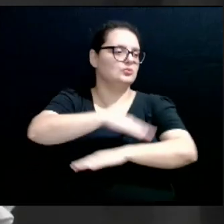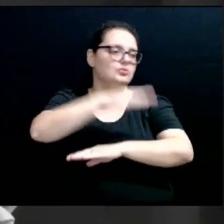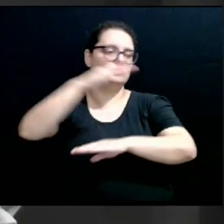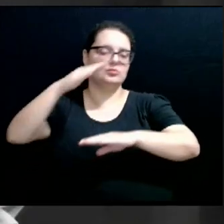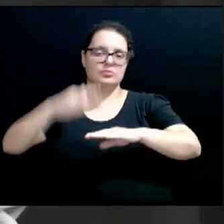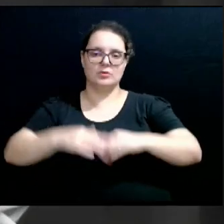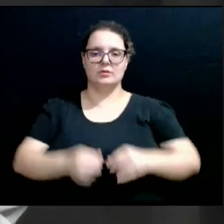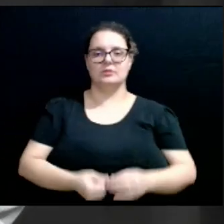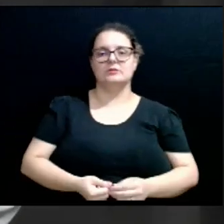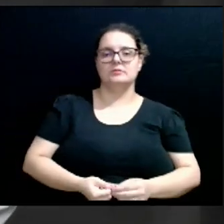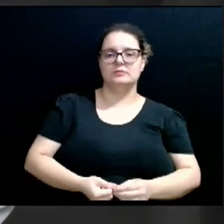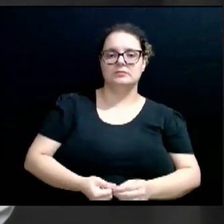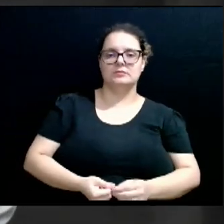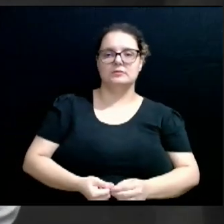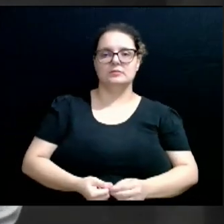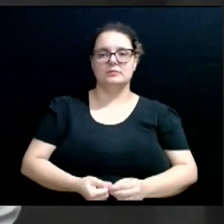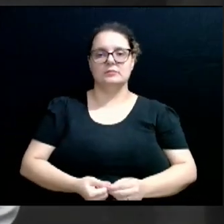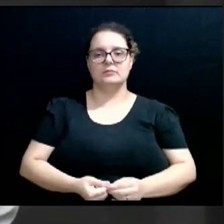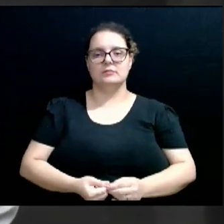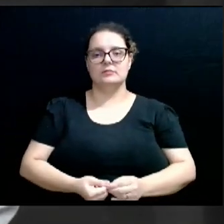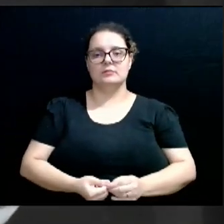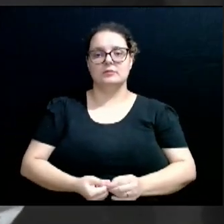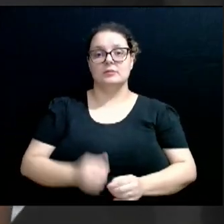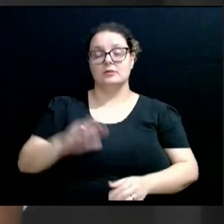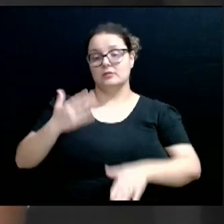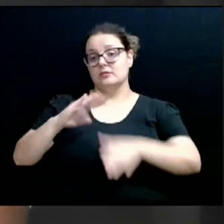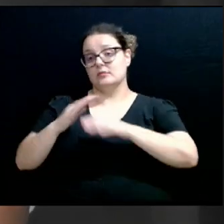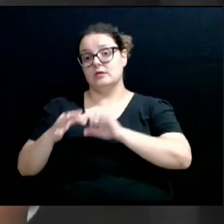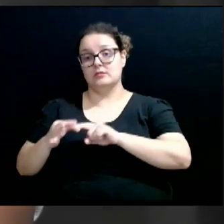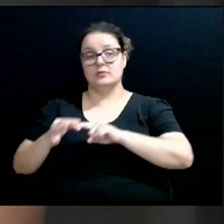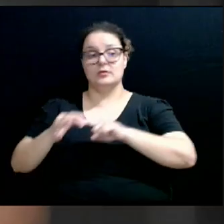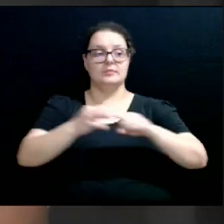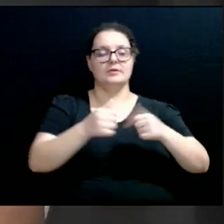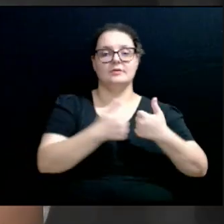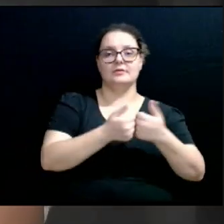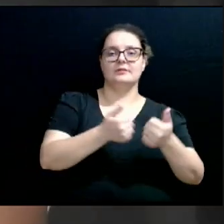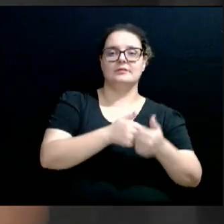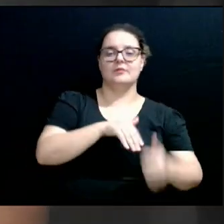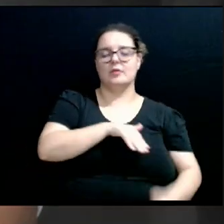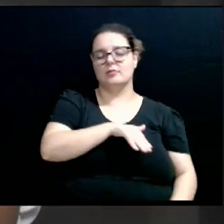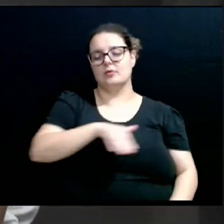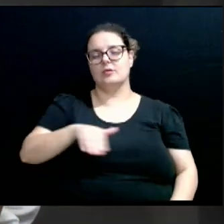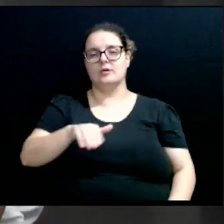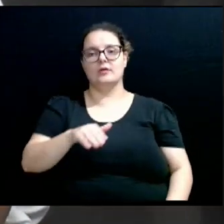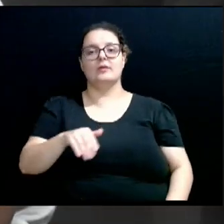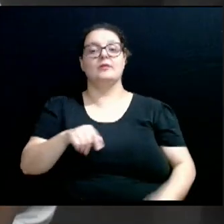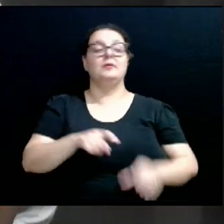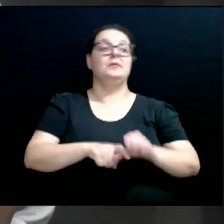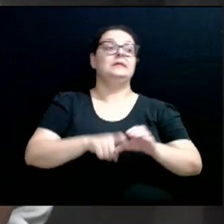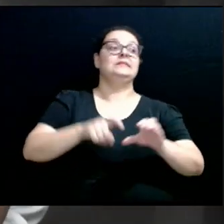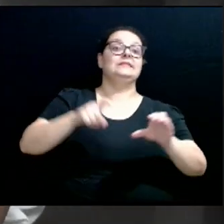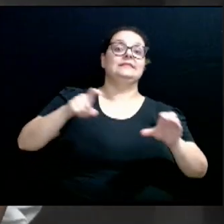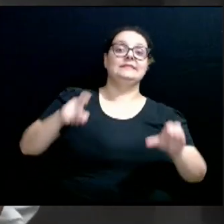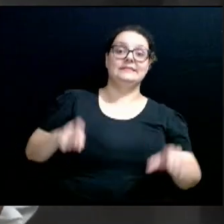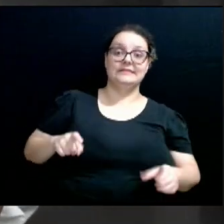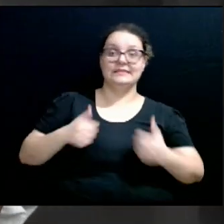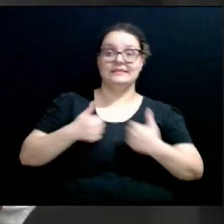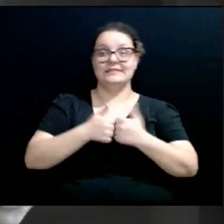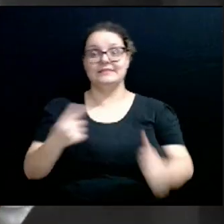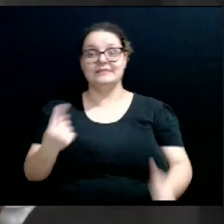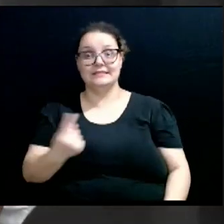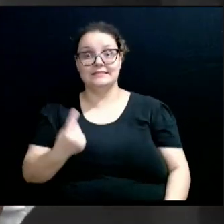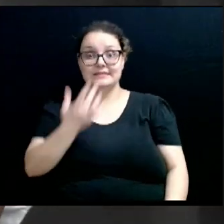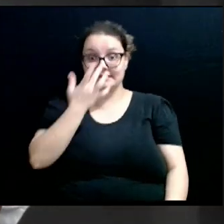de bairros periféricos, então você pegava ônibus. Aí era aquela emancipação de você pegar o ônibus sozinho, com a sua